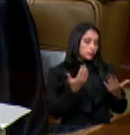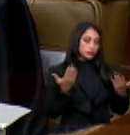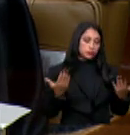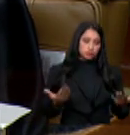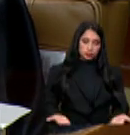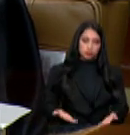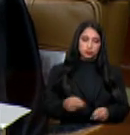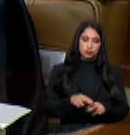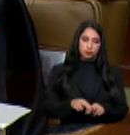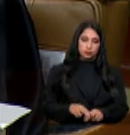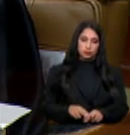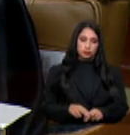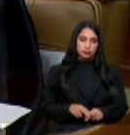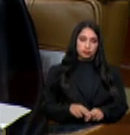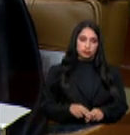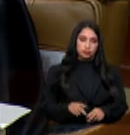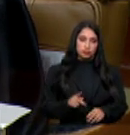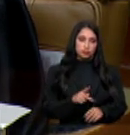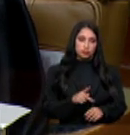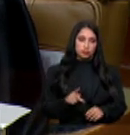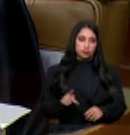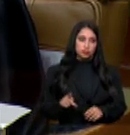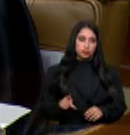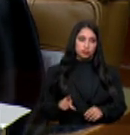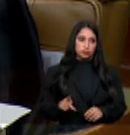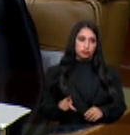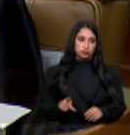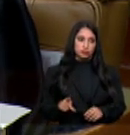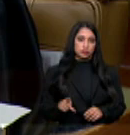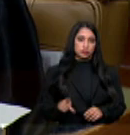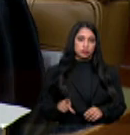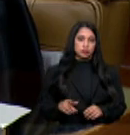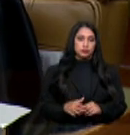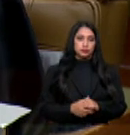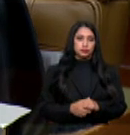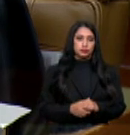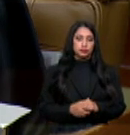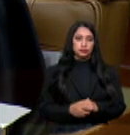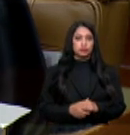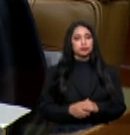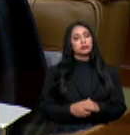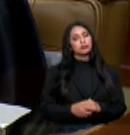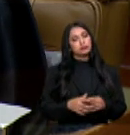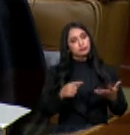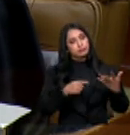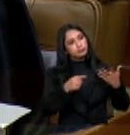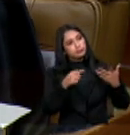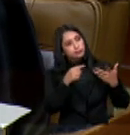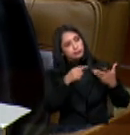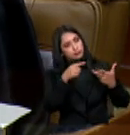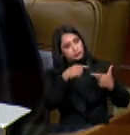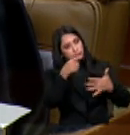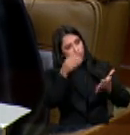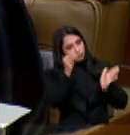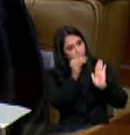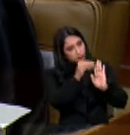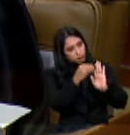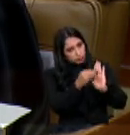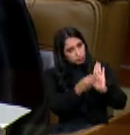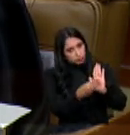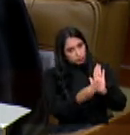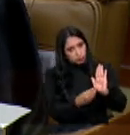isso, senhor presidente, eminentes pares, e pelas demais razões que tenho neste voto